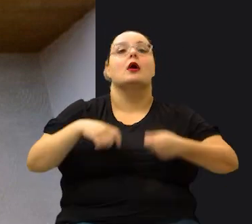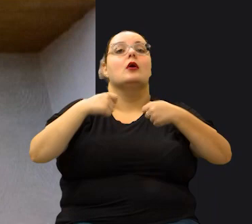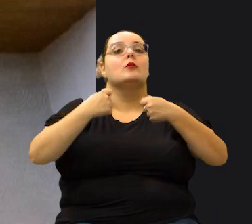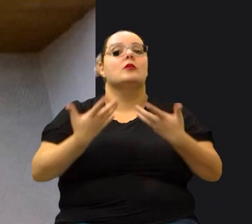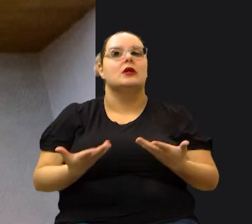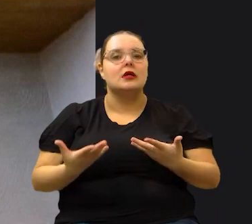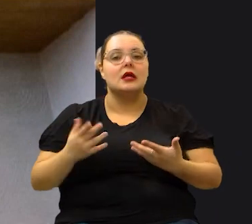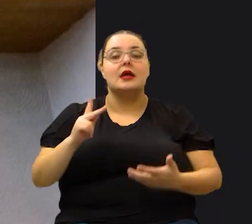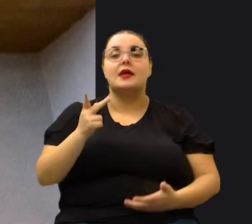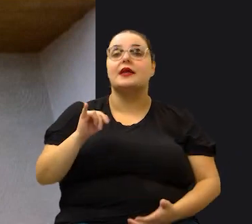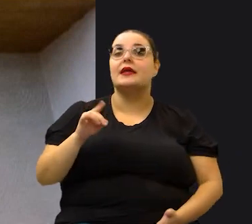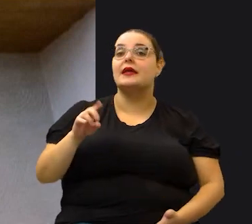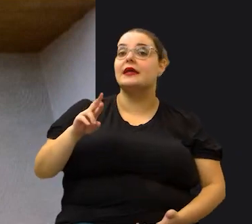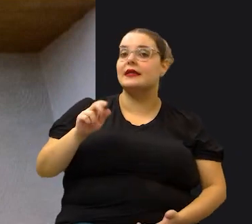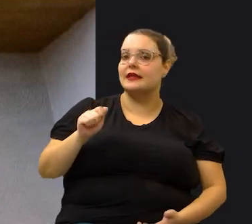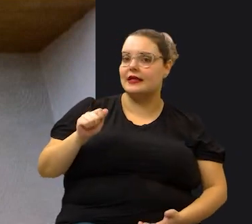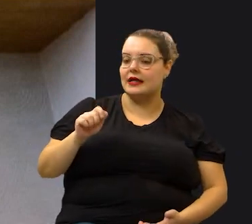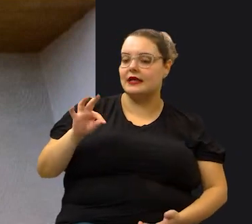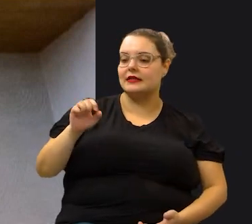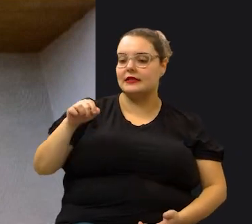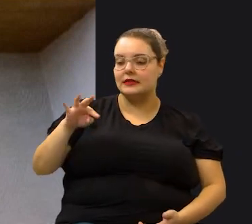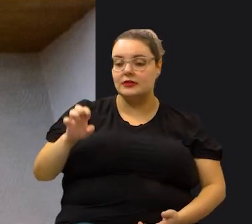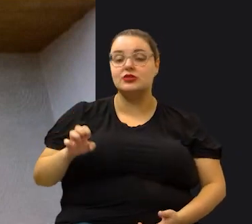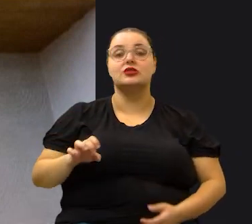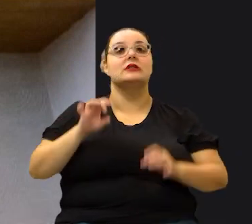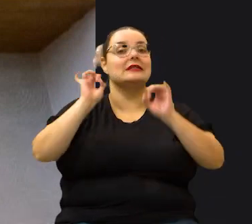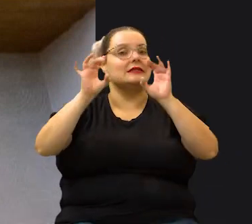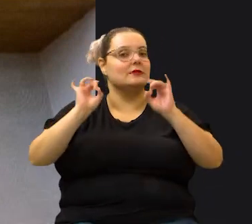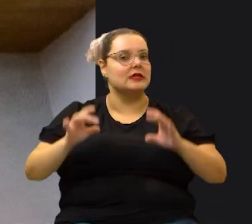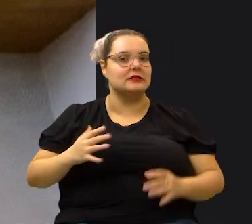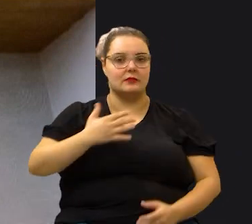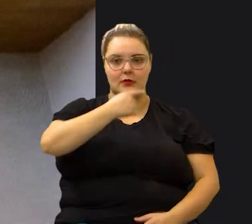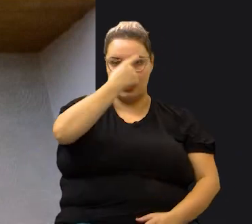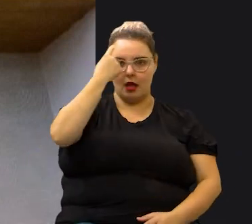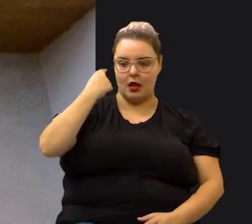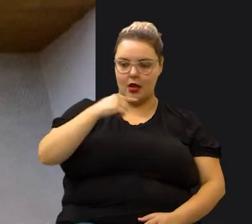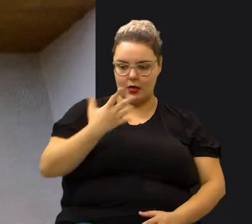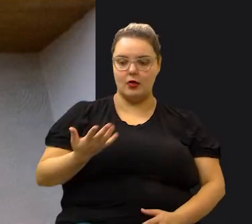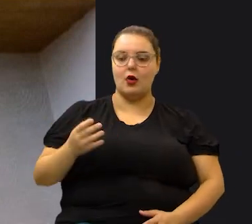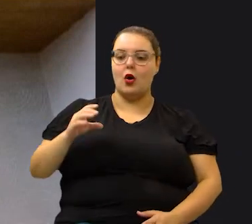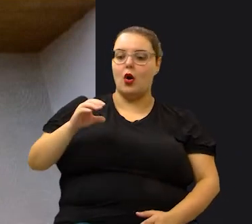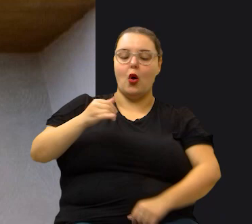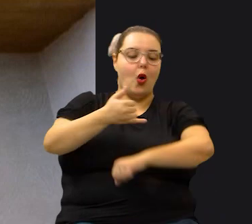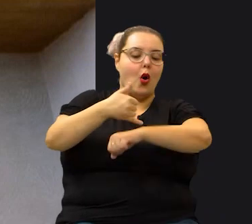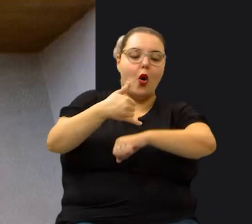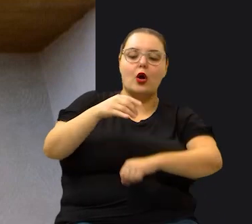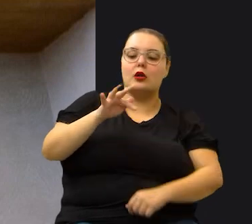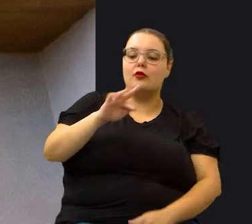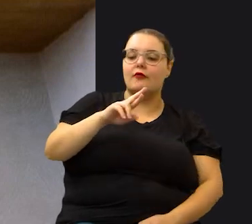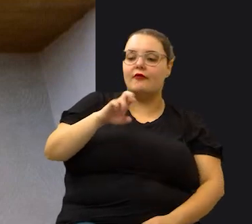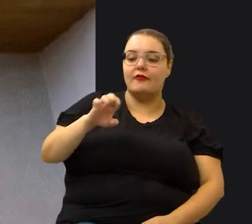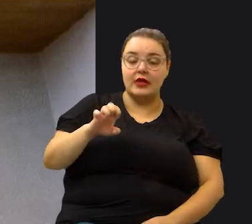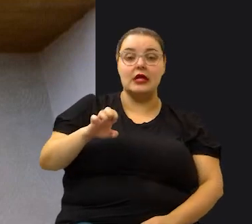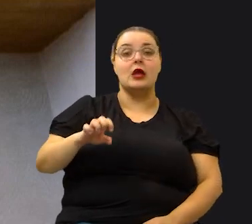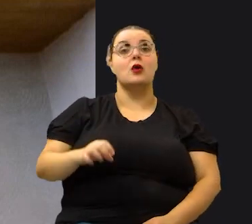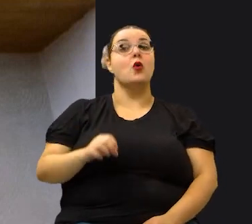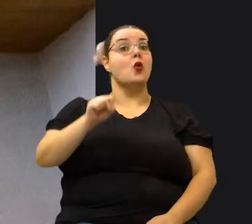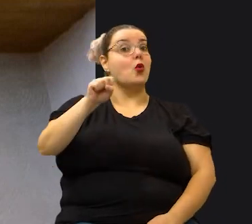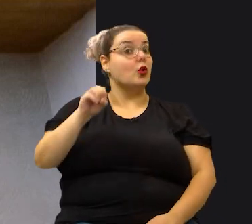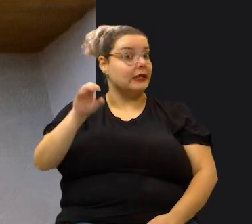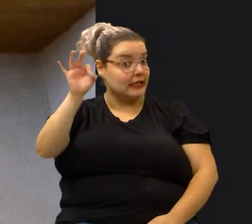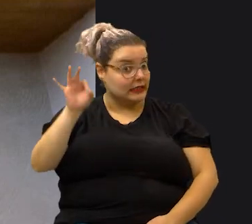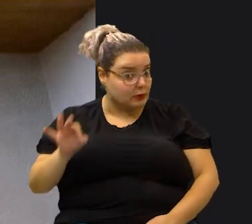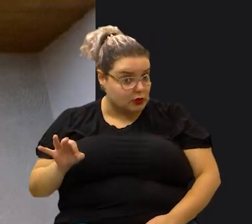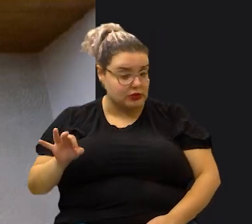eles necessitam de hidratantes, muitas vezes específicos para essas áreas, muitas vezes oil free, porque 80% dos brasileiros eles